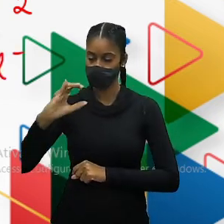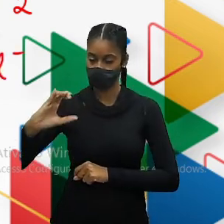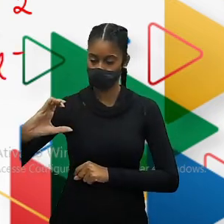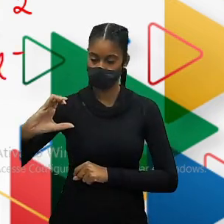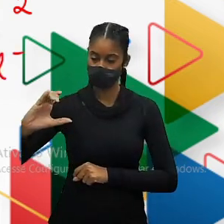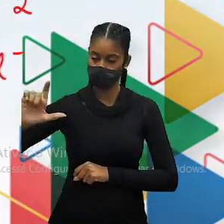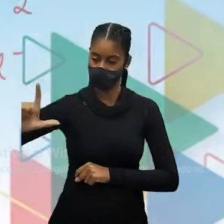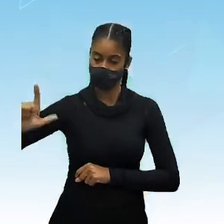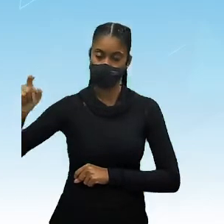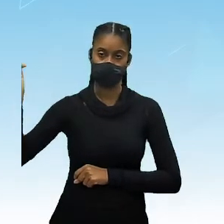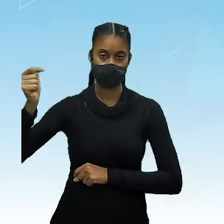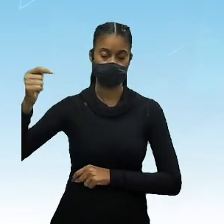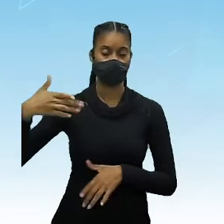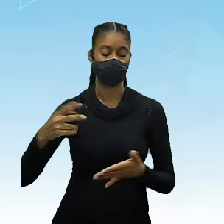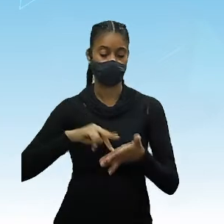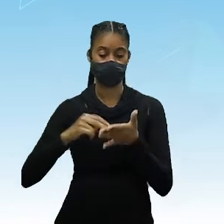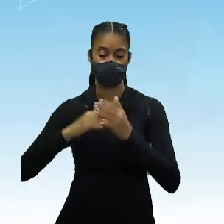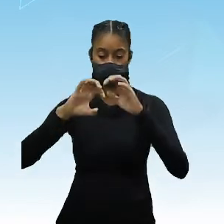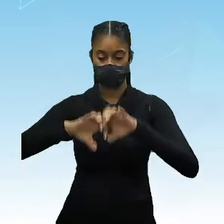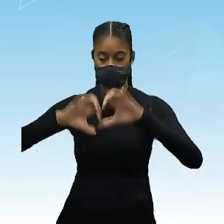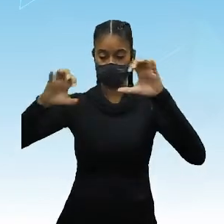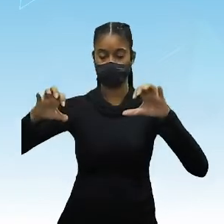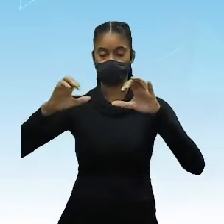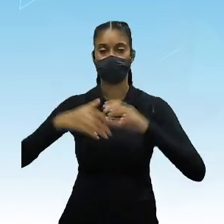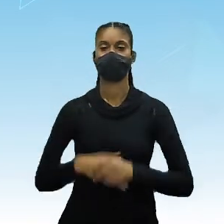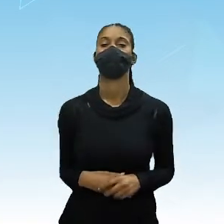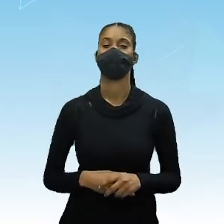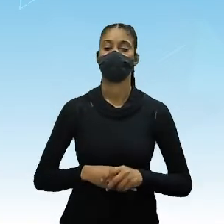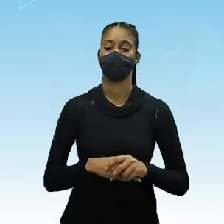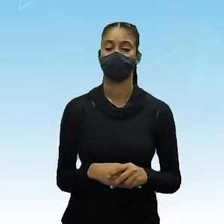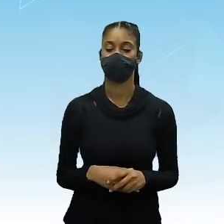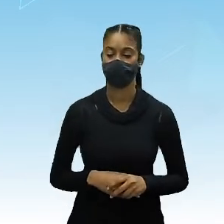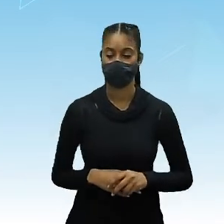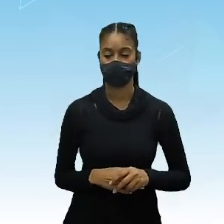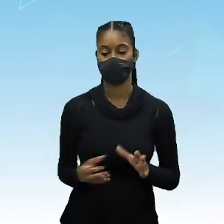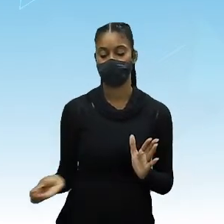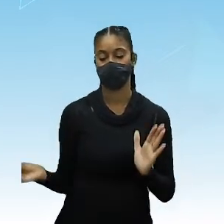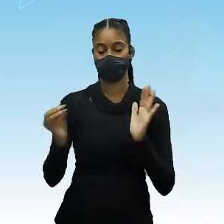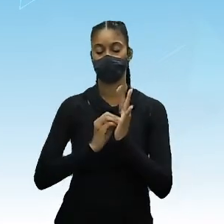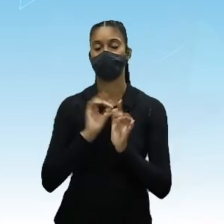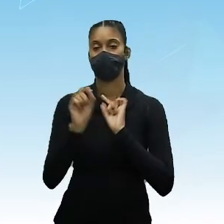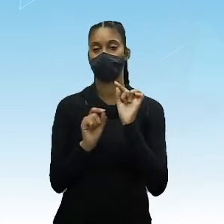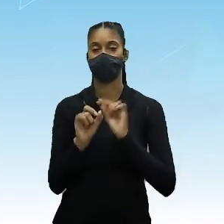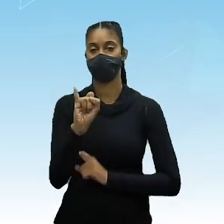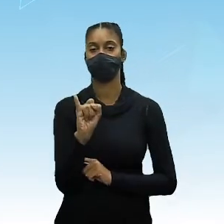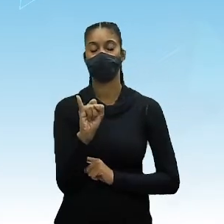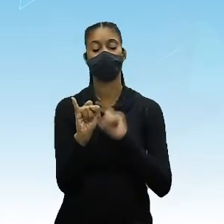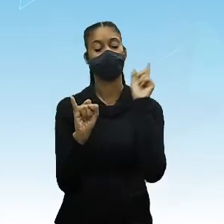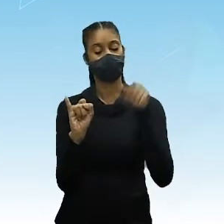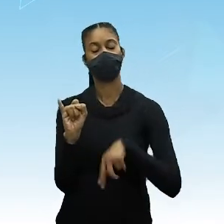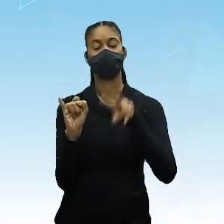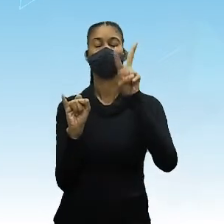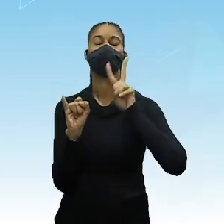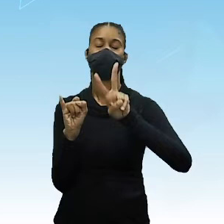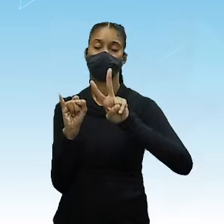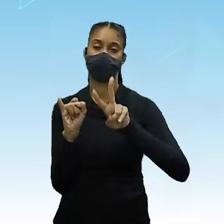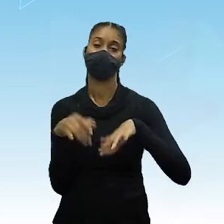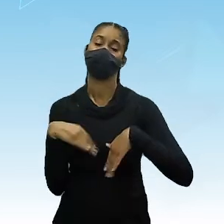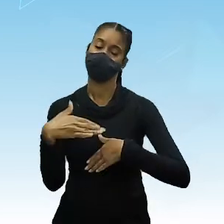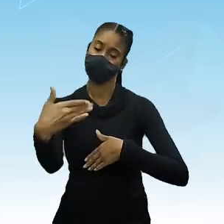Então, uma coisa, uma partícula se transforma em 2. Então, quem vai ser o nosso I? 2. E